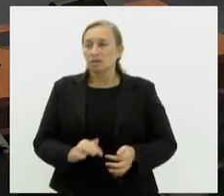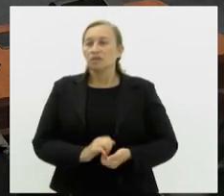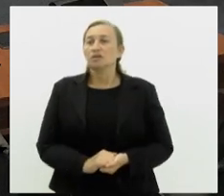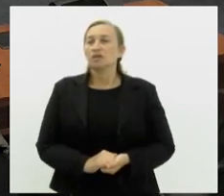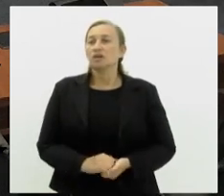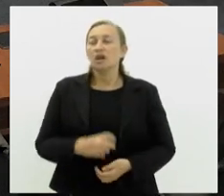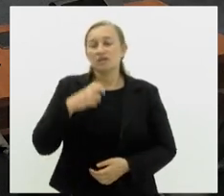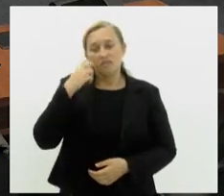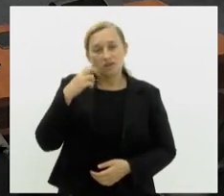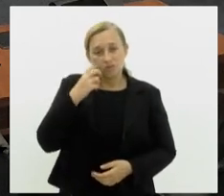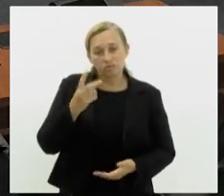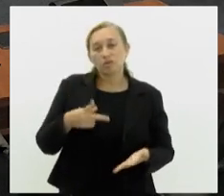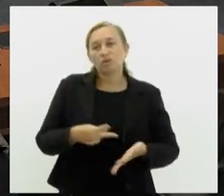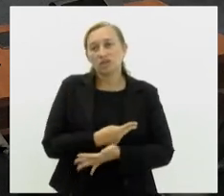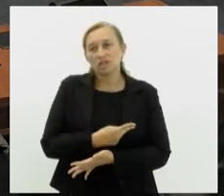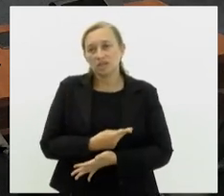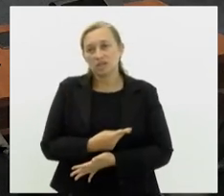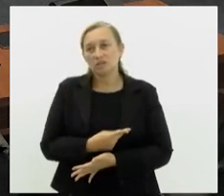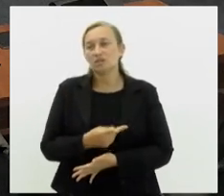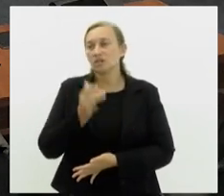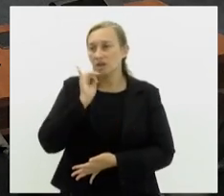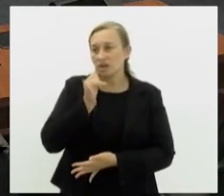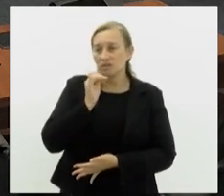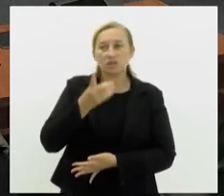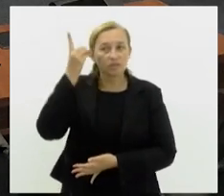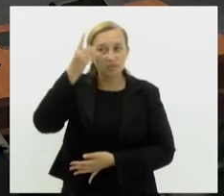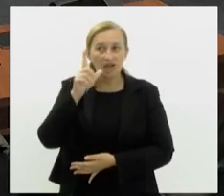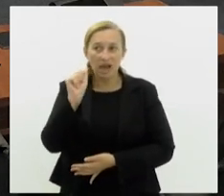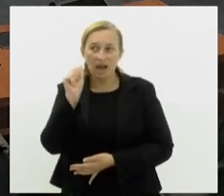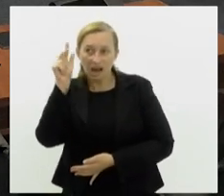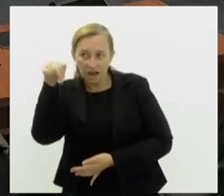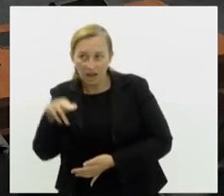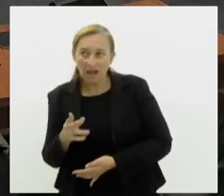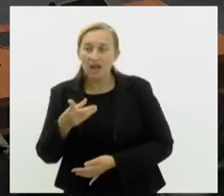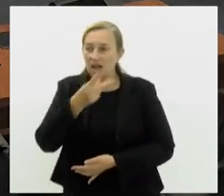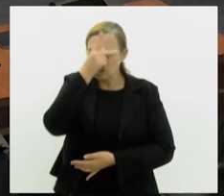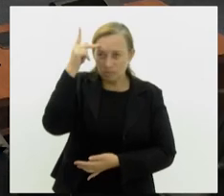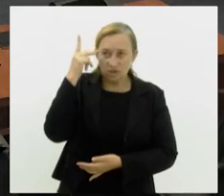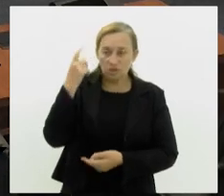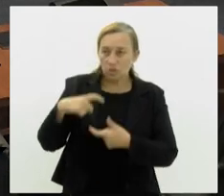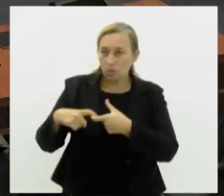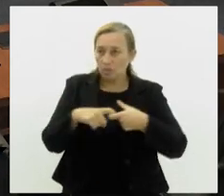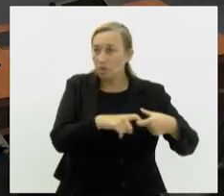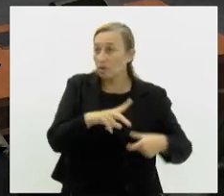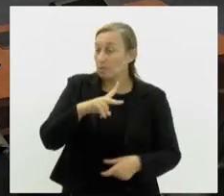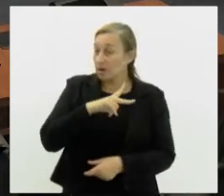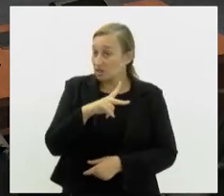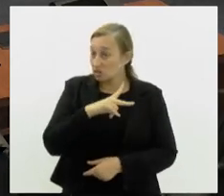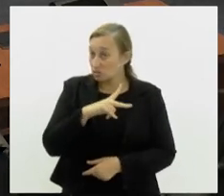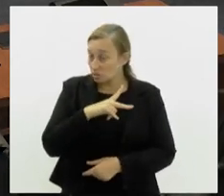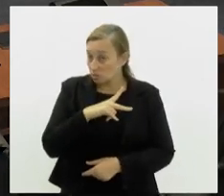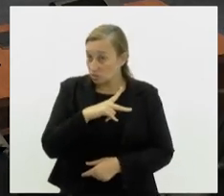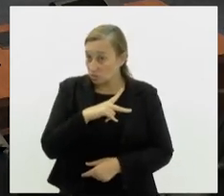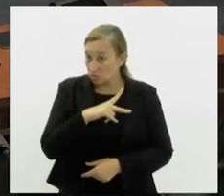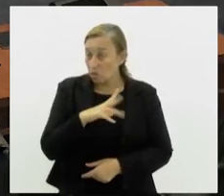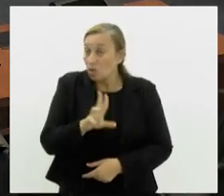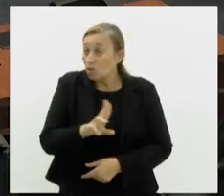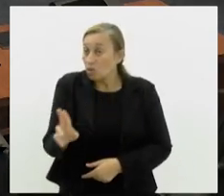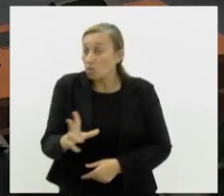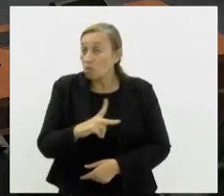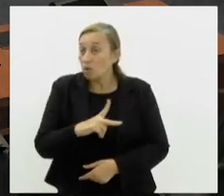verdadeiro escárnio que vem acontecendo, como relatou aqui o deputado Alan Lopes, as pessoas com reboque particular, em seu nome, em nome